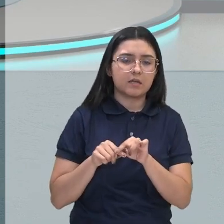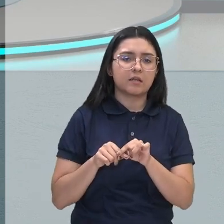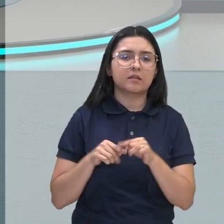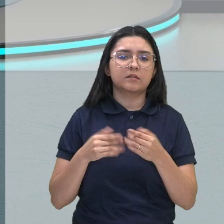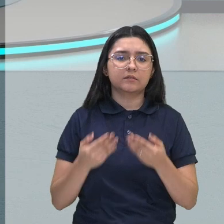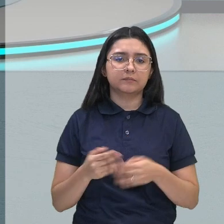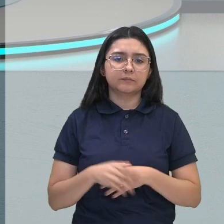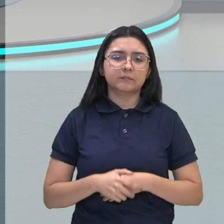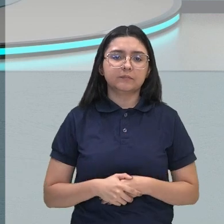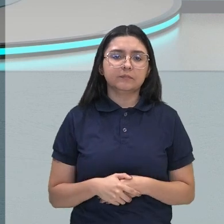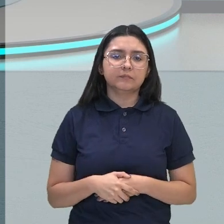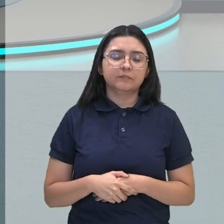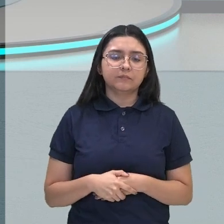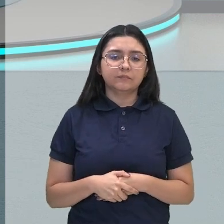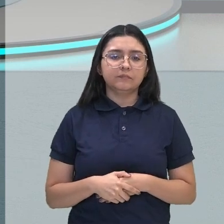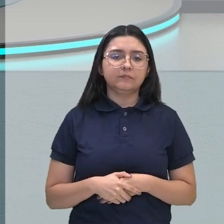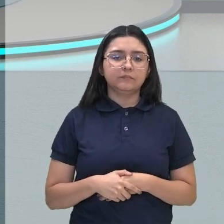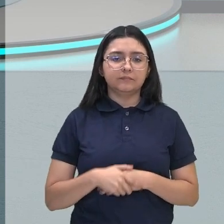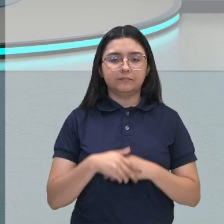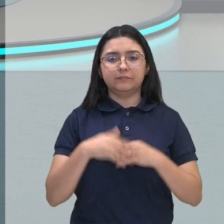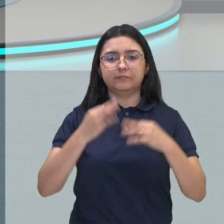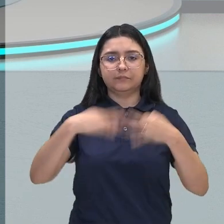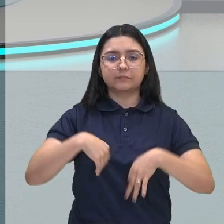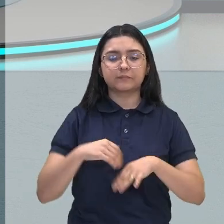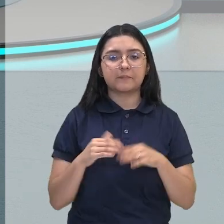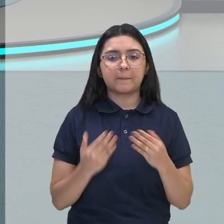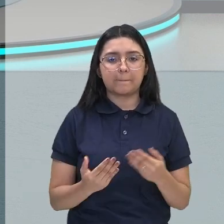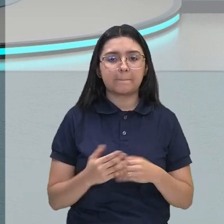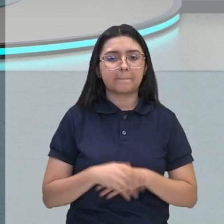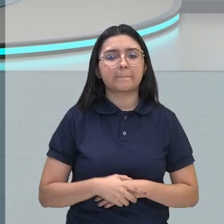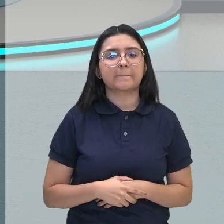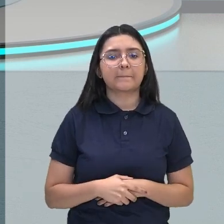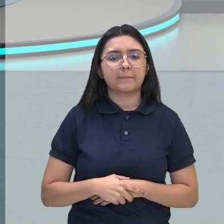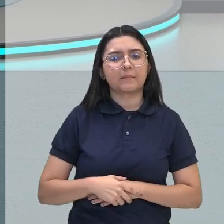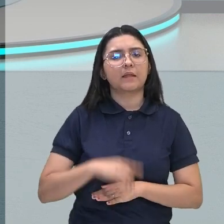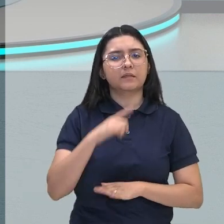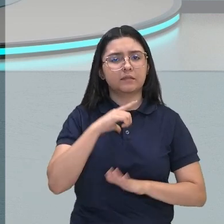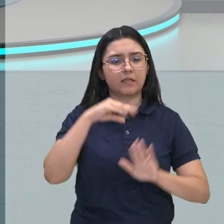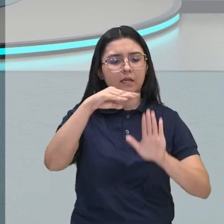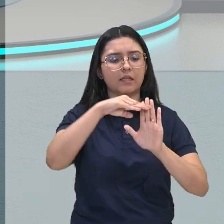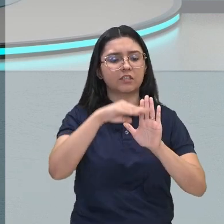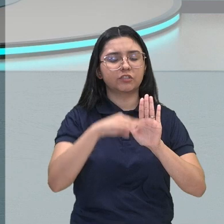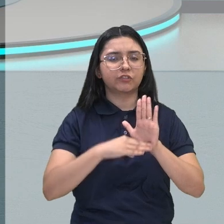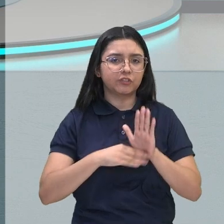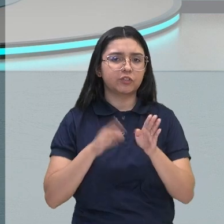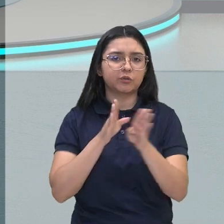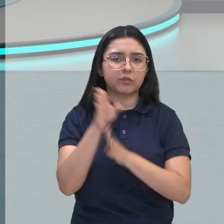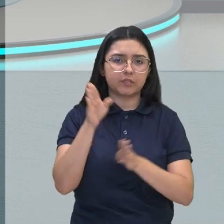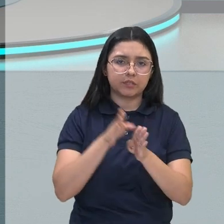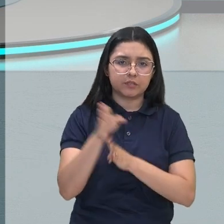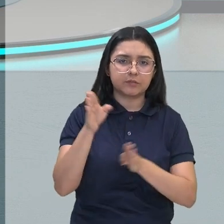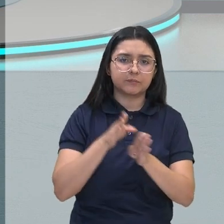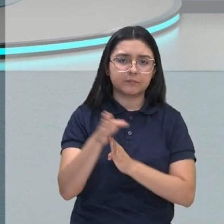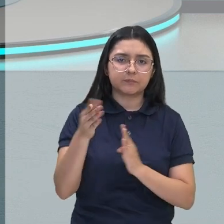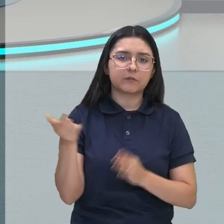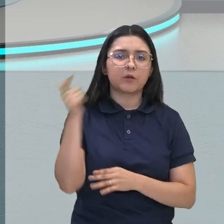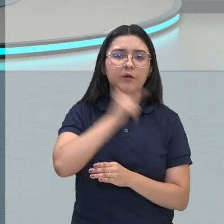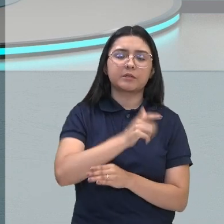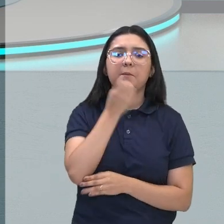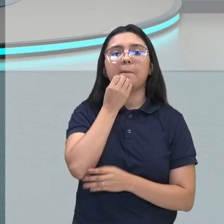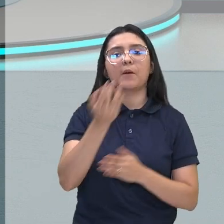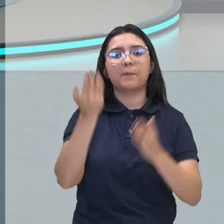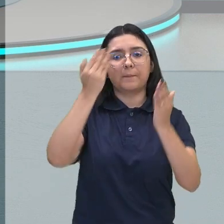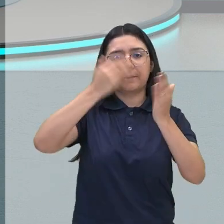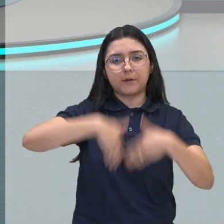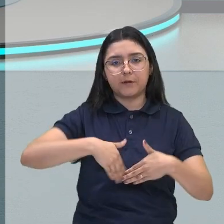você faça, tudo bem? Então, você já lê toda aquela lista de orientações para que você possa também saber